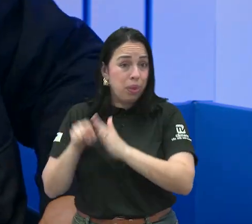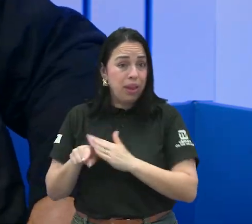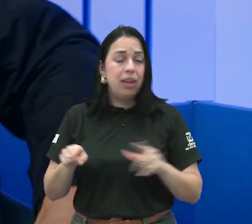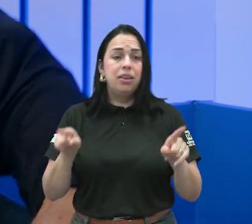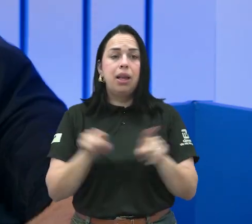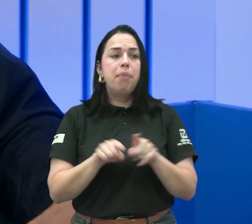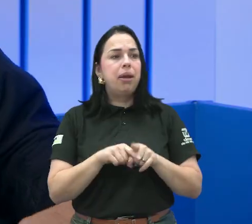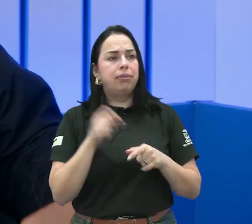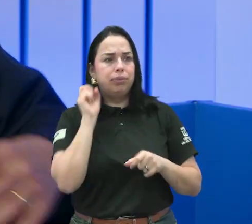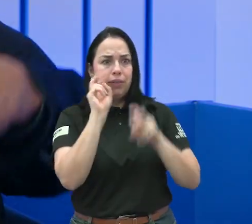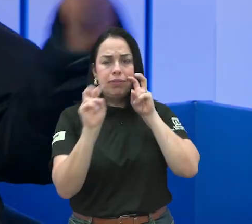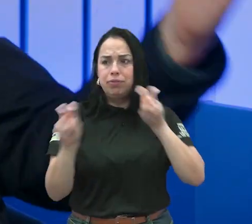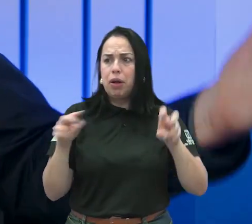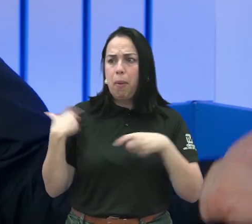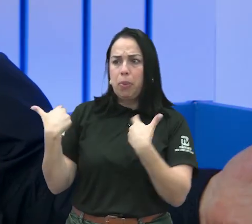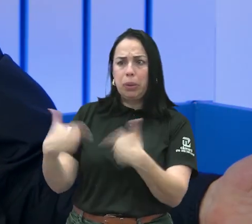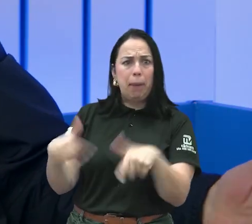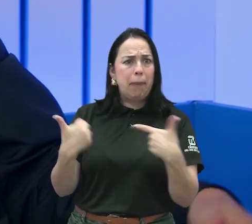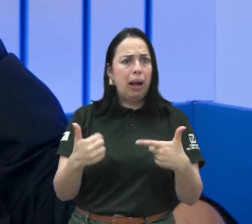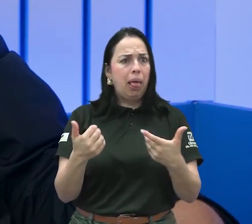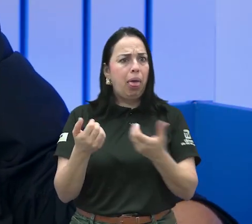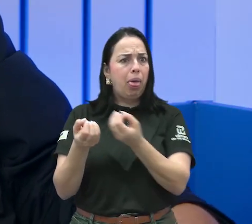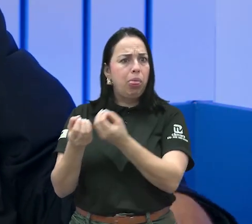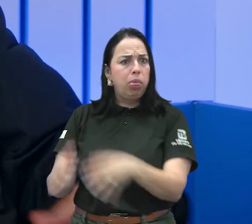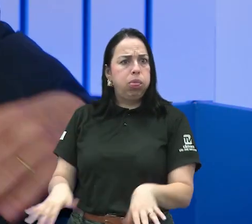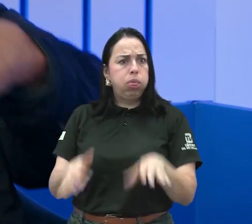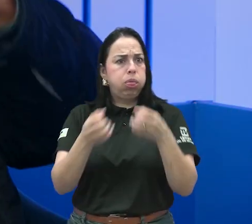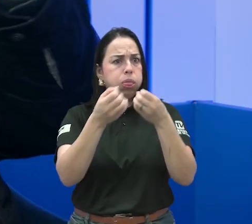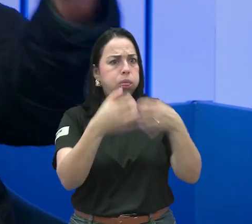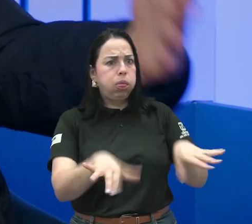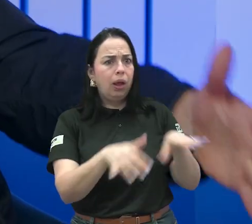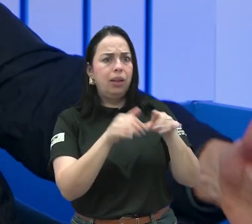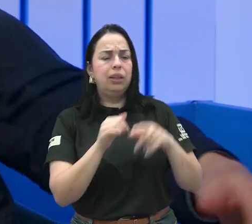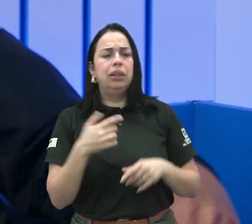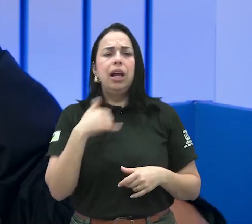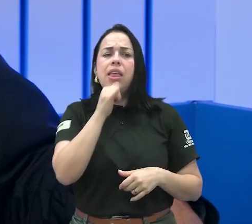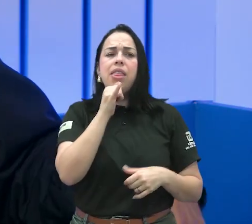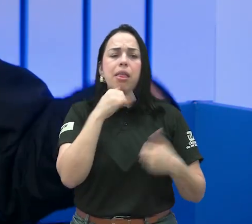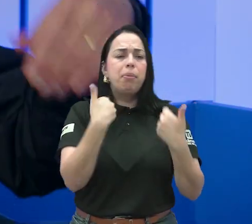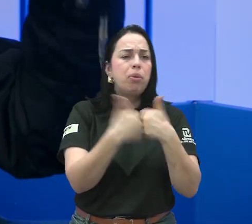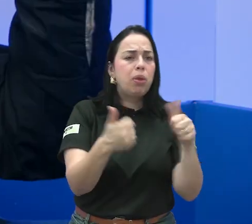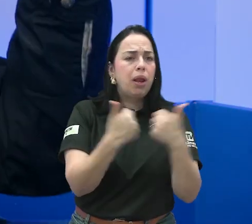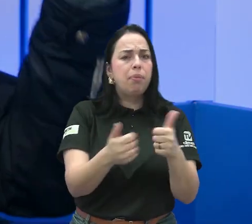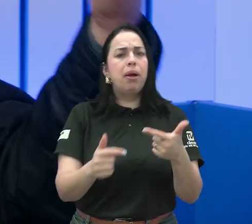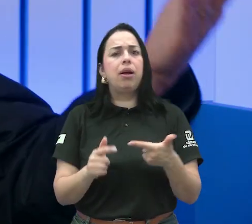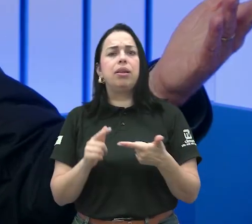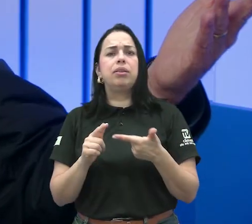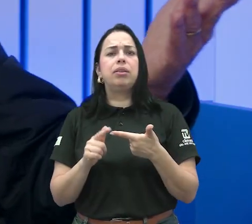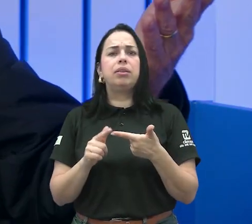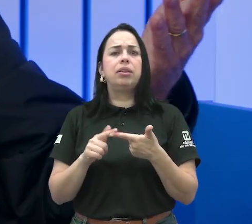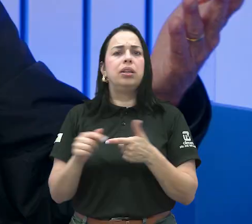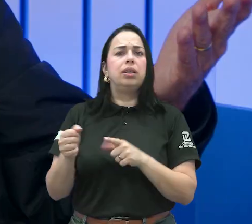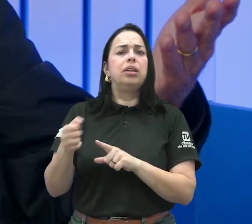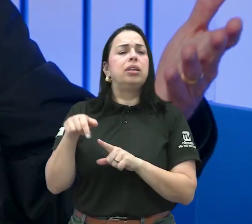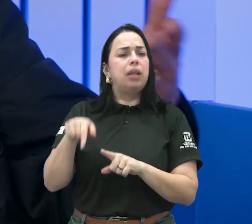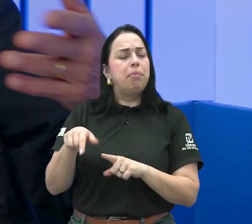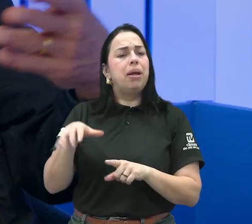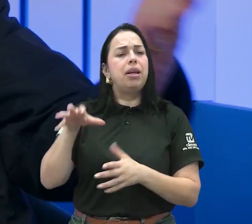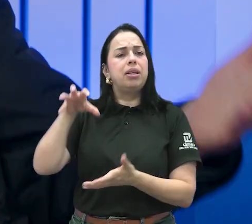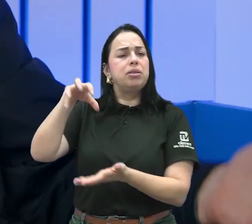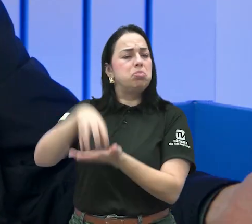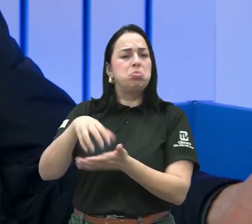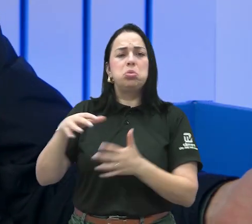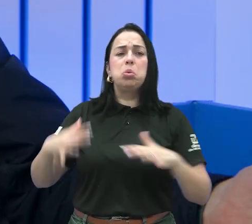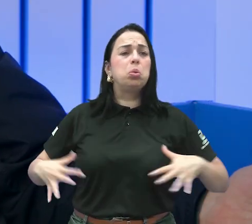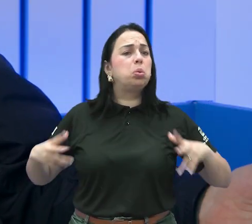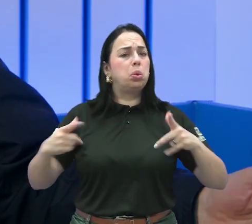trabalho que a gente vê a olhos claros em São José, né? Seja na uberização do transporte, seja na uberização dos